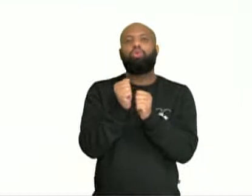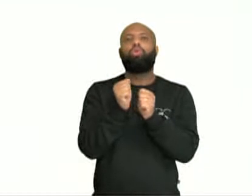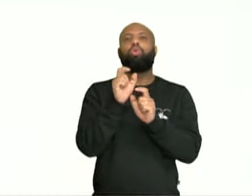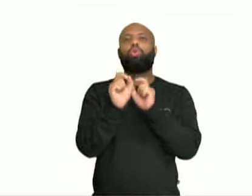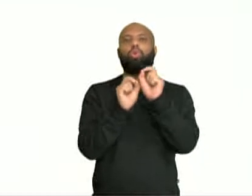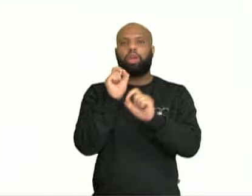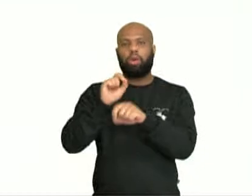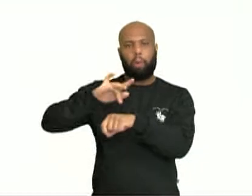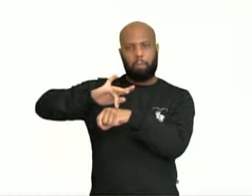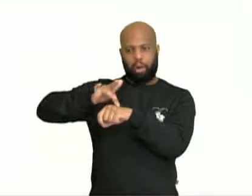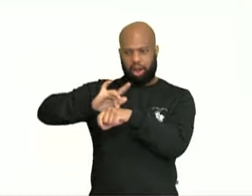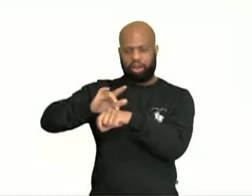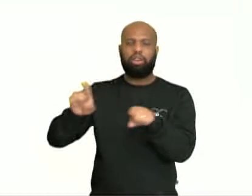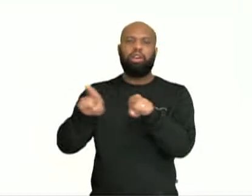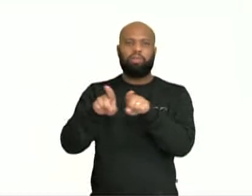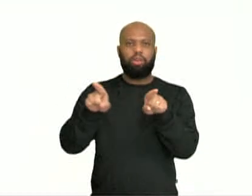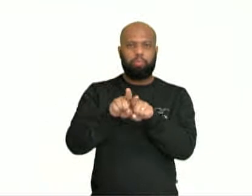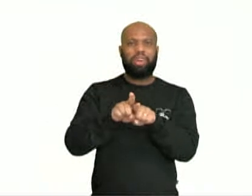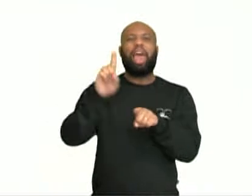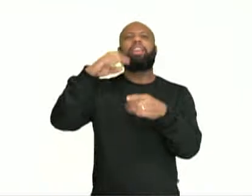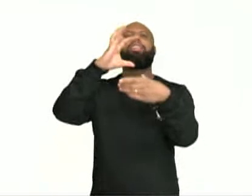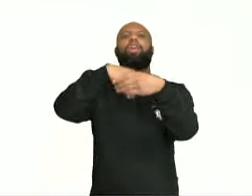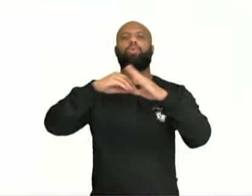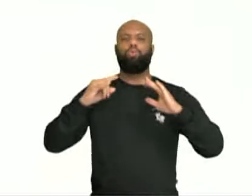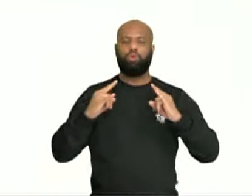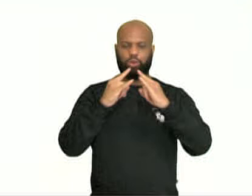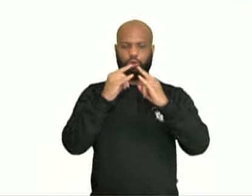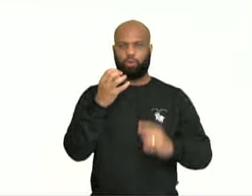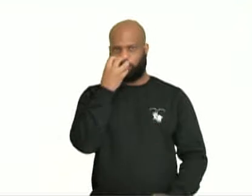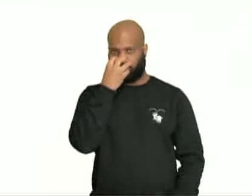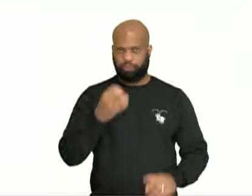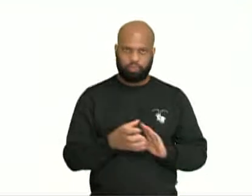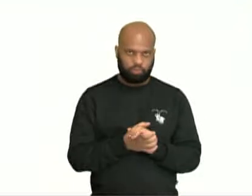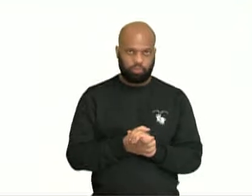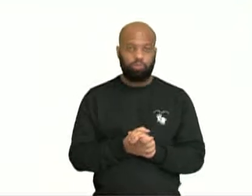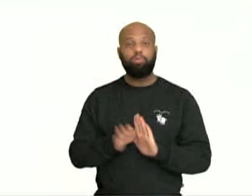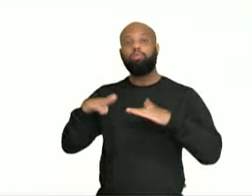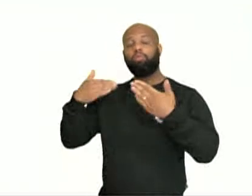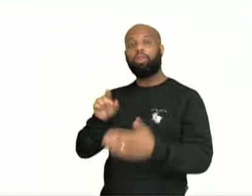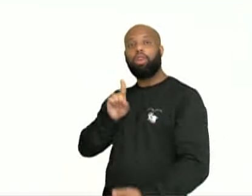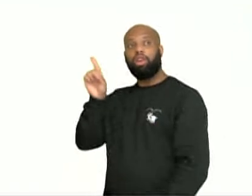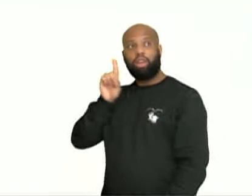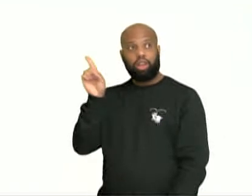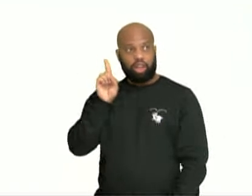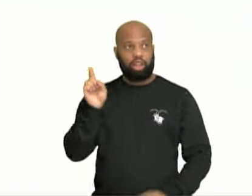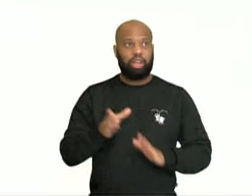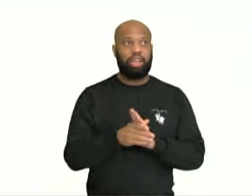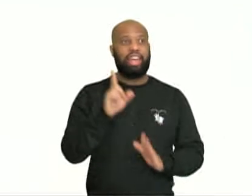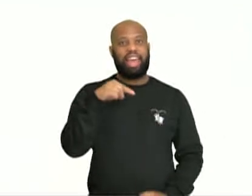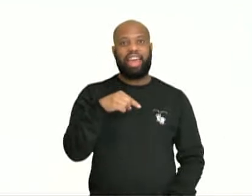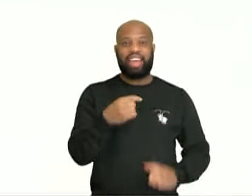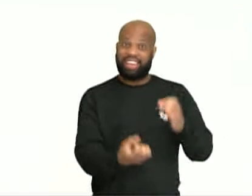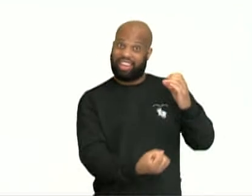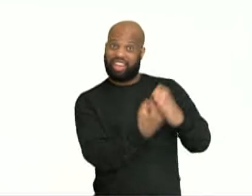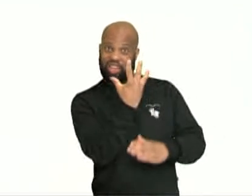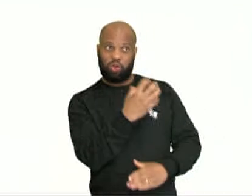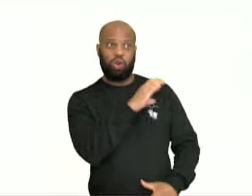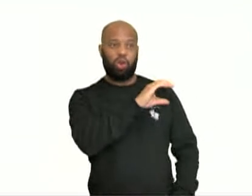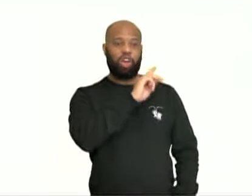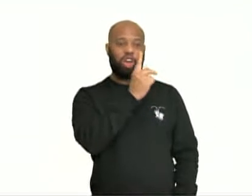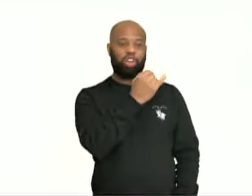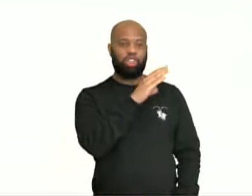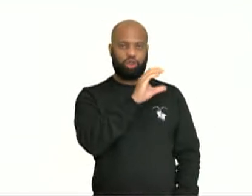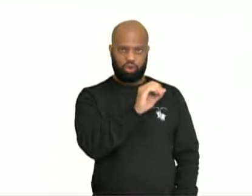pouco ator, como todo professor deve ser, justifica o pai de Chicó e João Grilo, personagens de sua